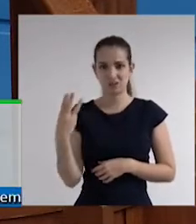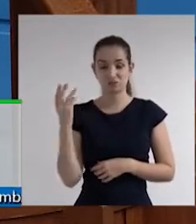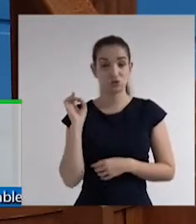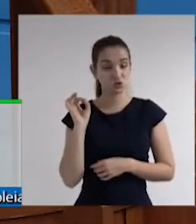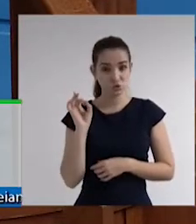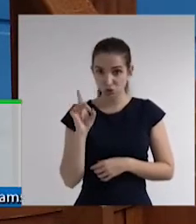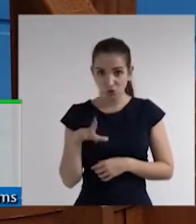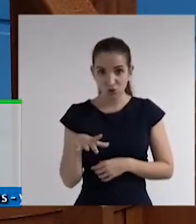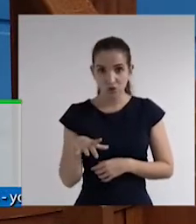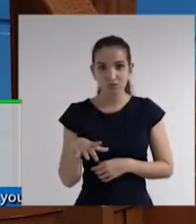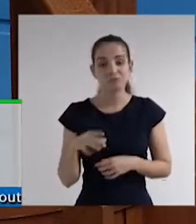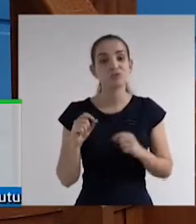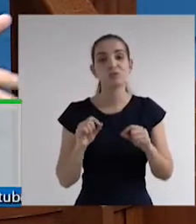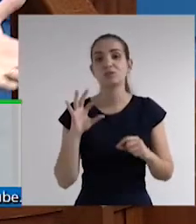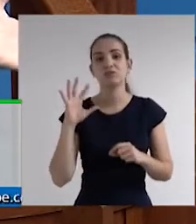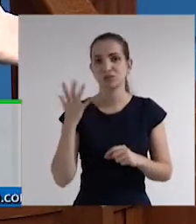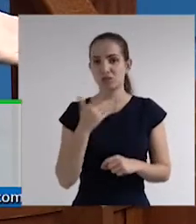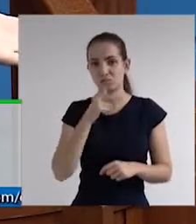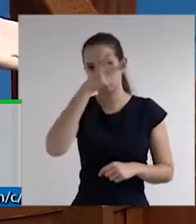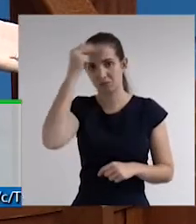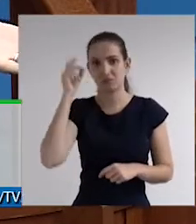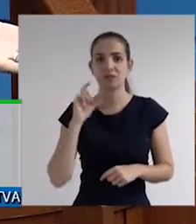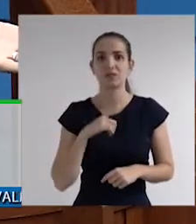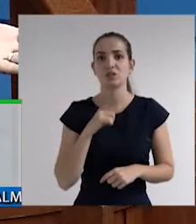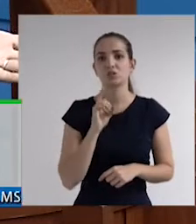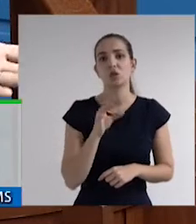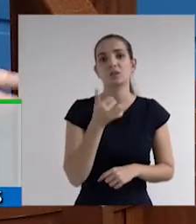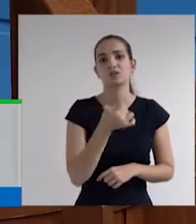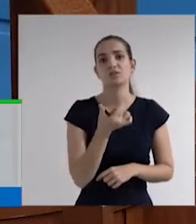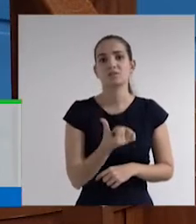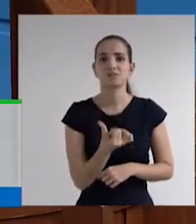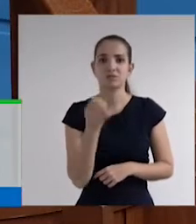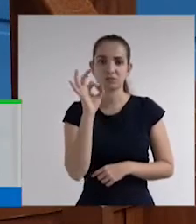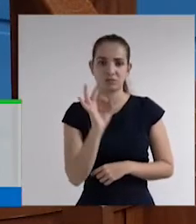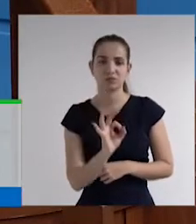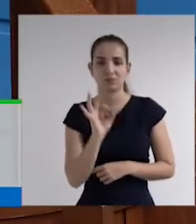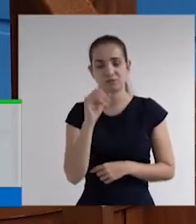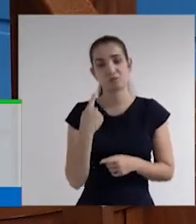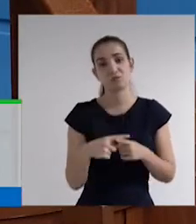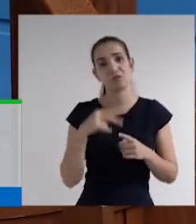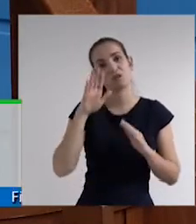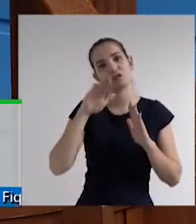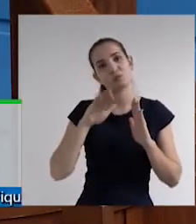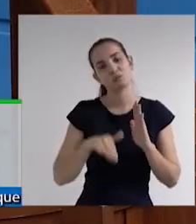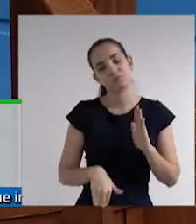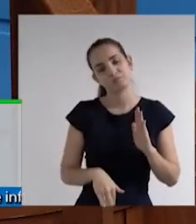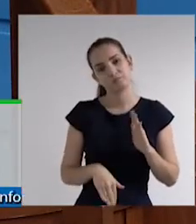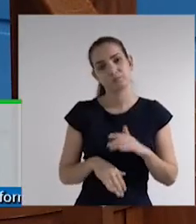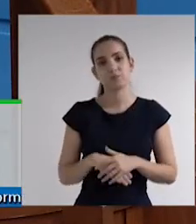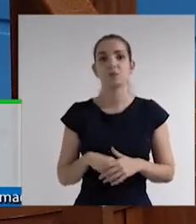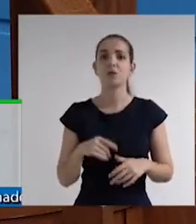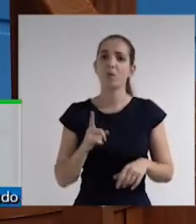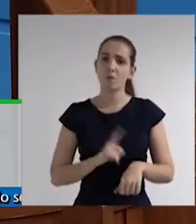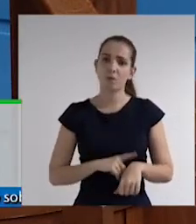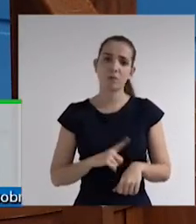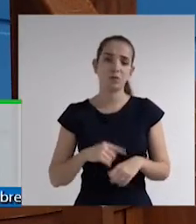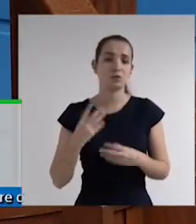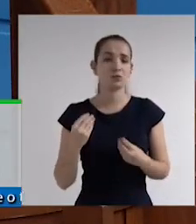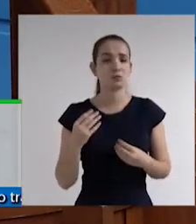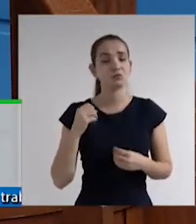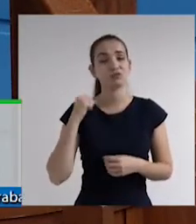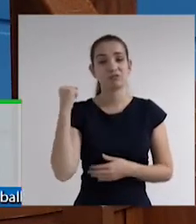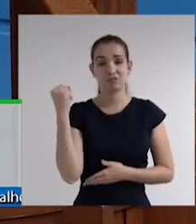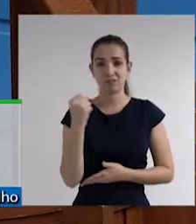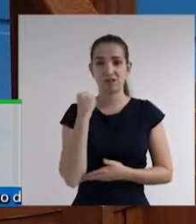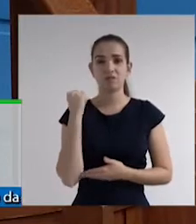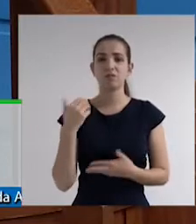16%. Conta é matemática. Então, eu quero dizer que é um momento delicadíssimo, deputado Cabalmi, como